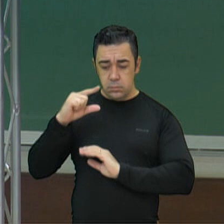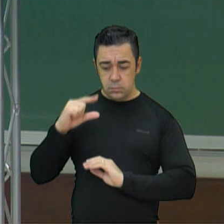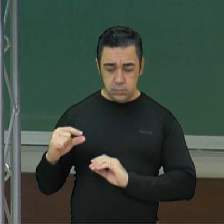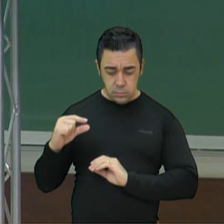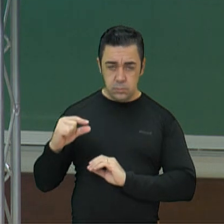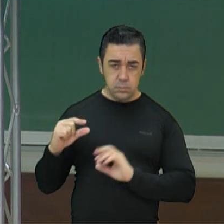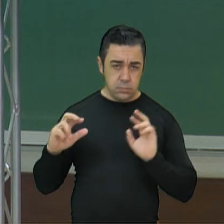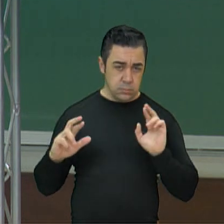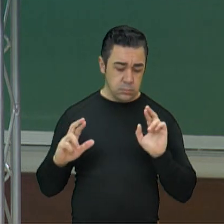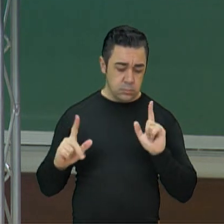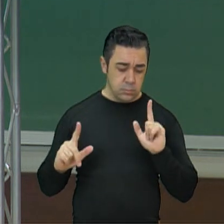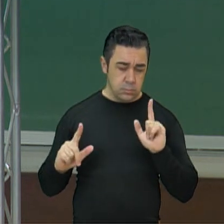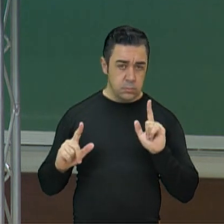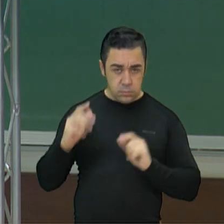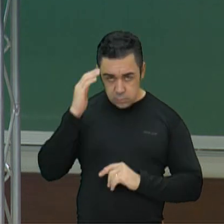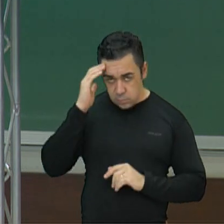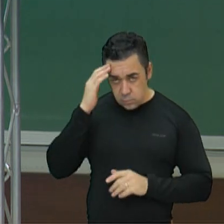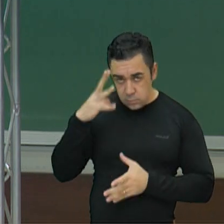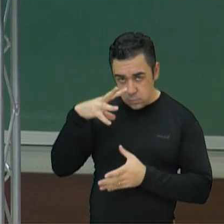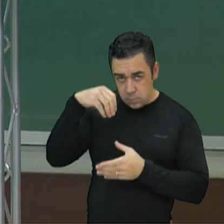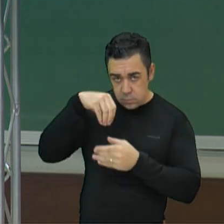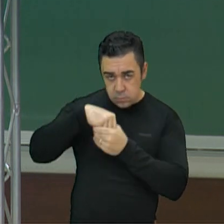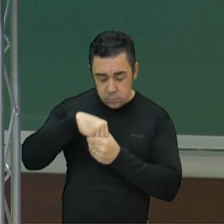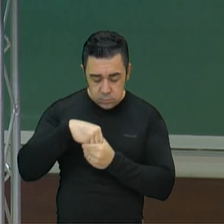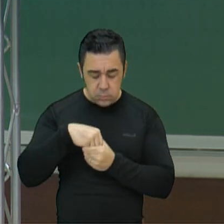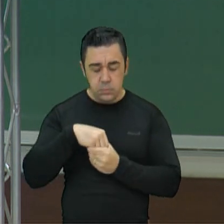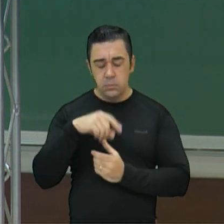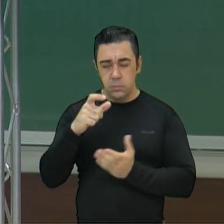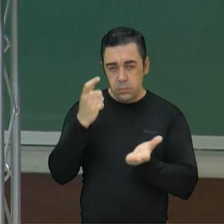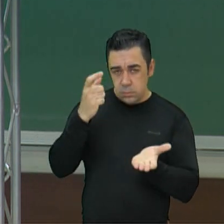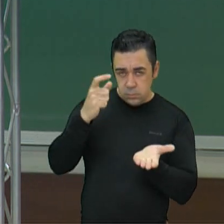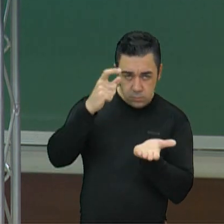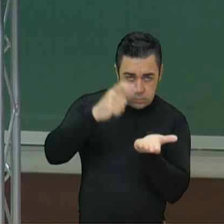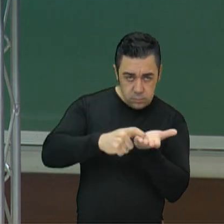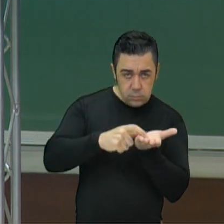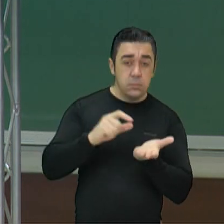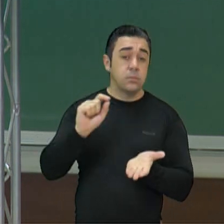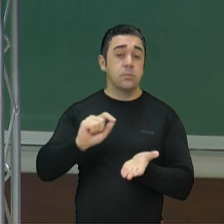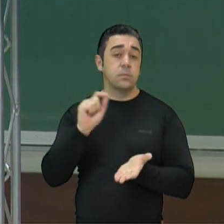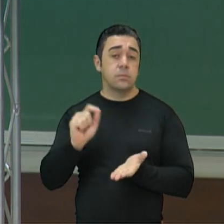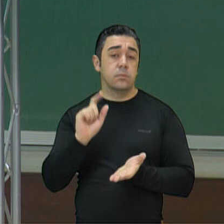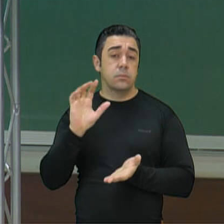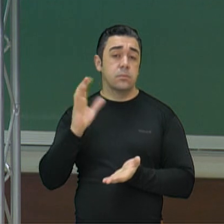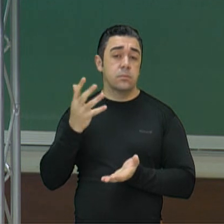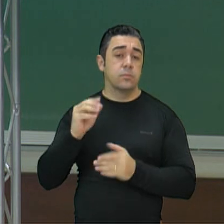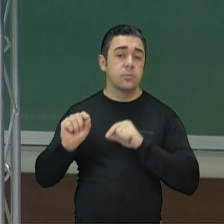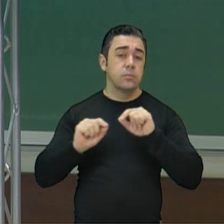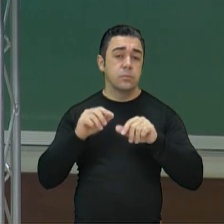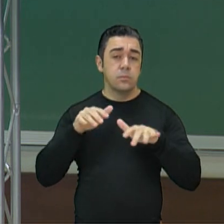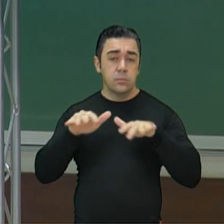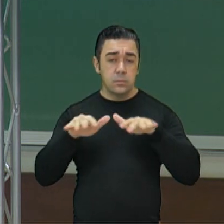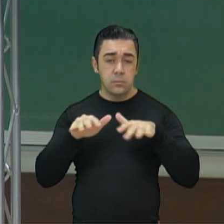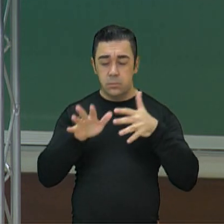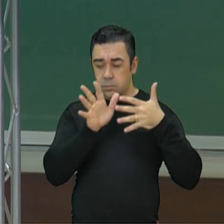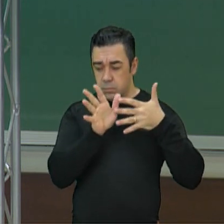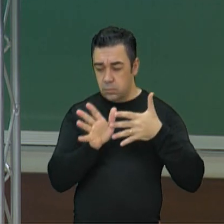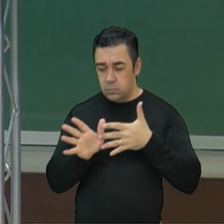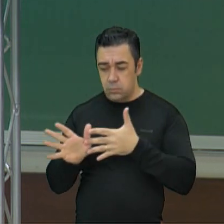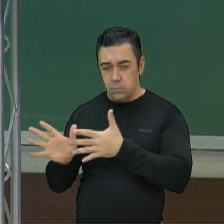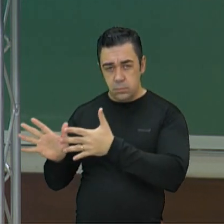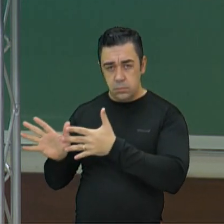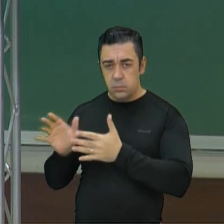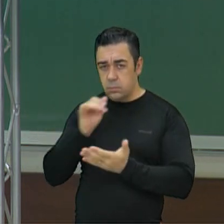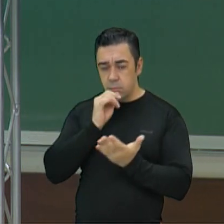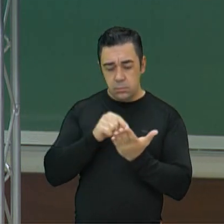Então, na realidade, dentro desse circuito aconteceria o movimento dos elétrons indo, né,